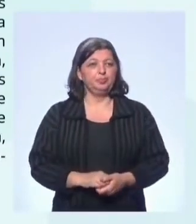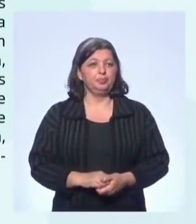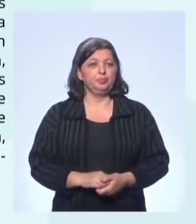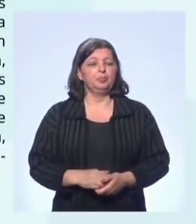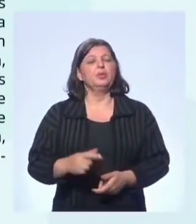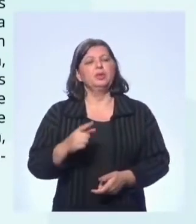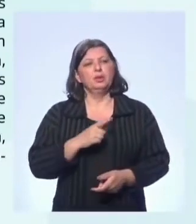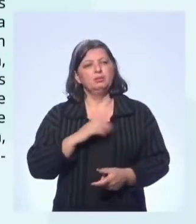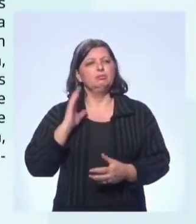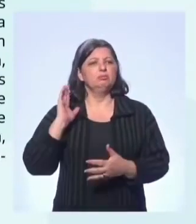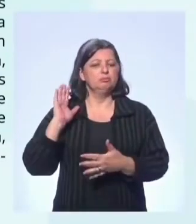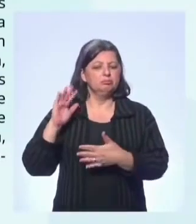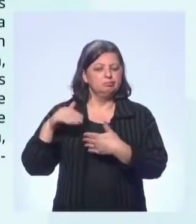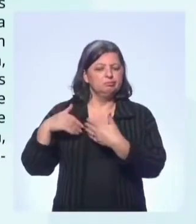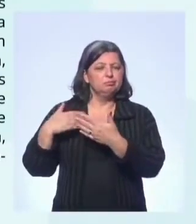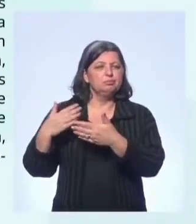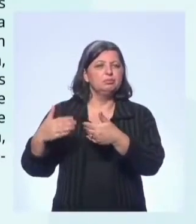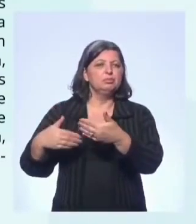com o tempo, né,